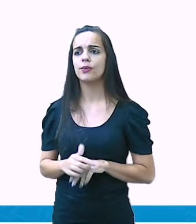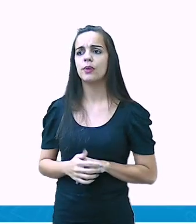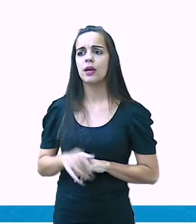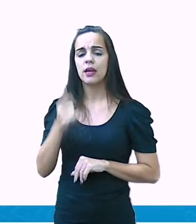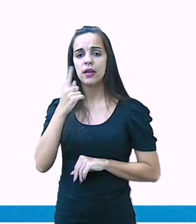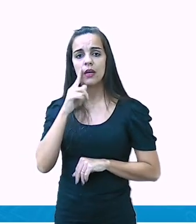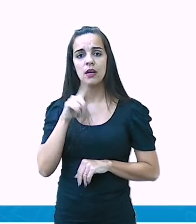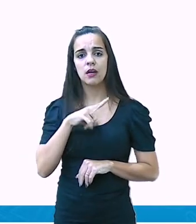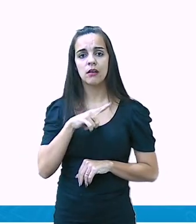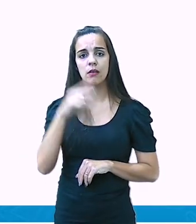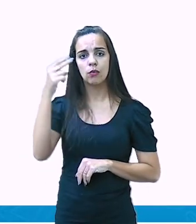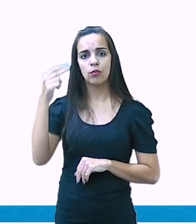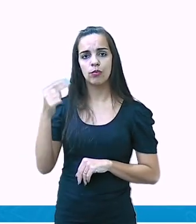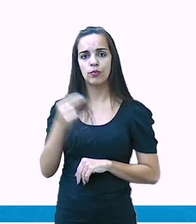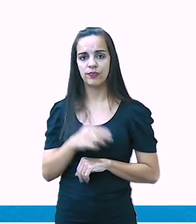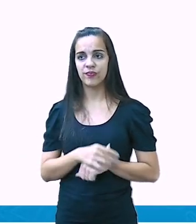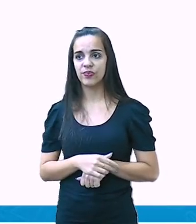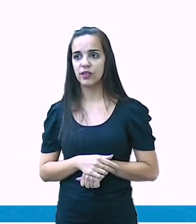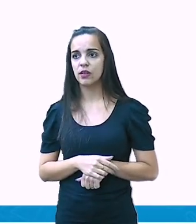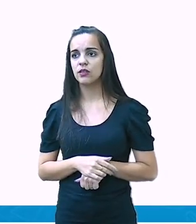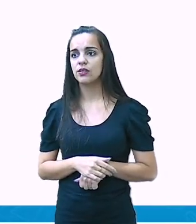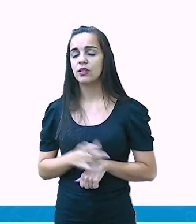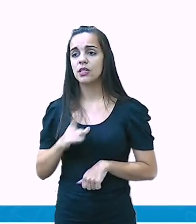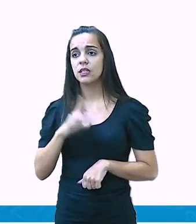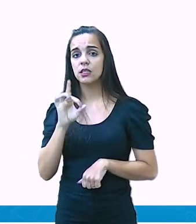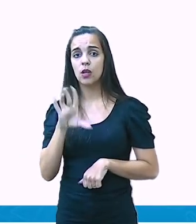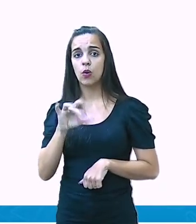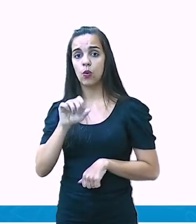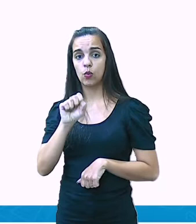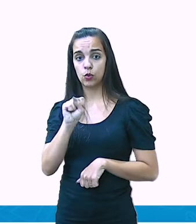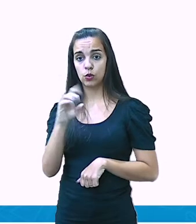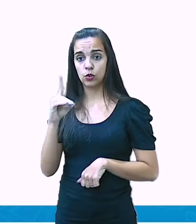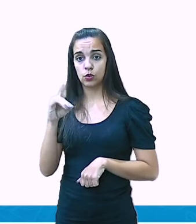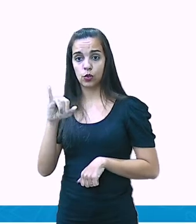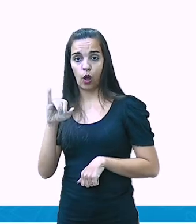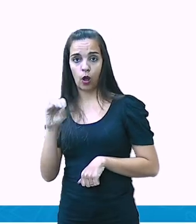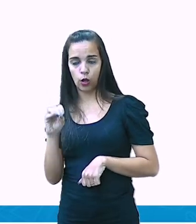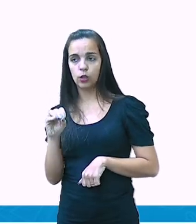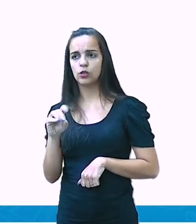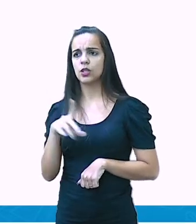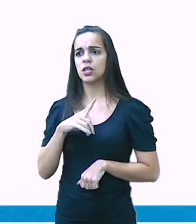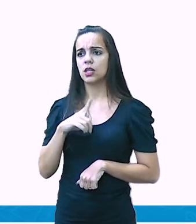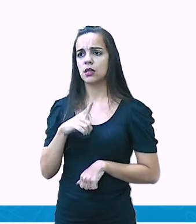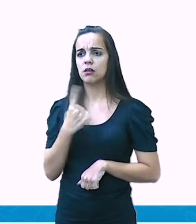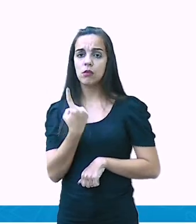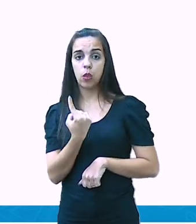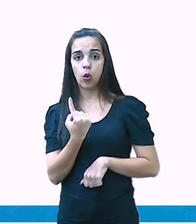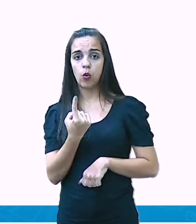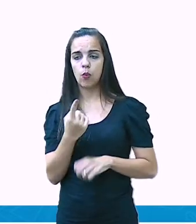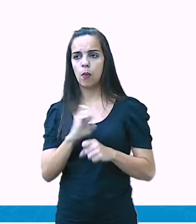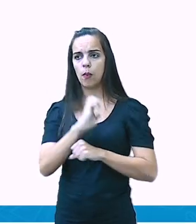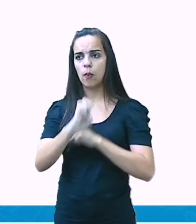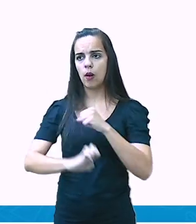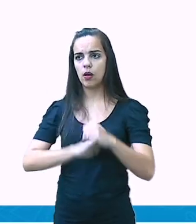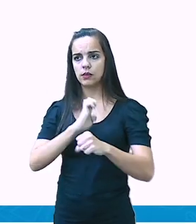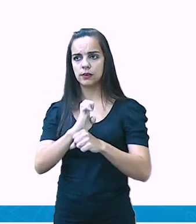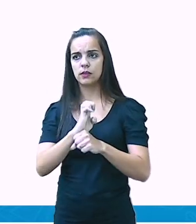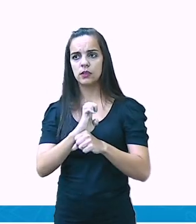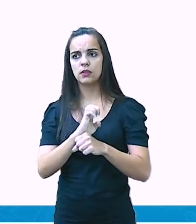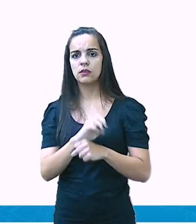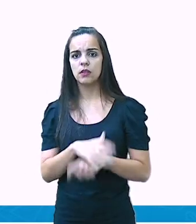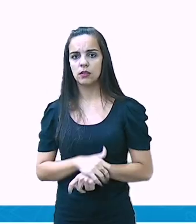elétron. O que vai acontecer com o sódio? O sódio ele vai perder elétron, então é o